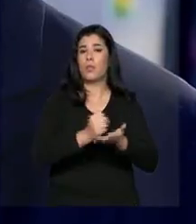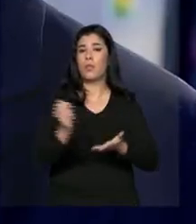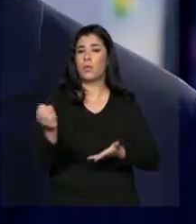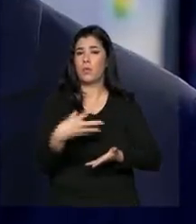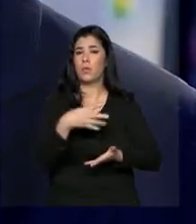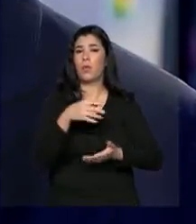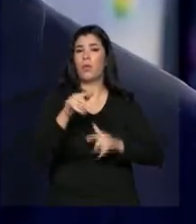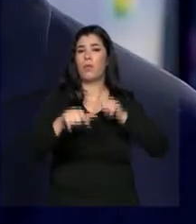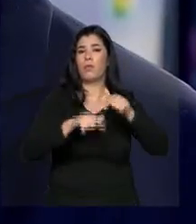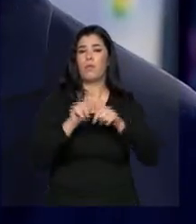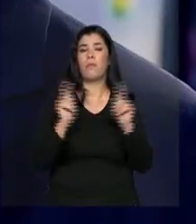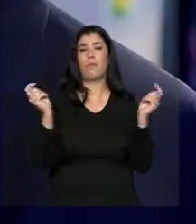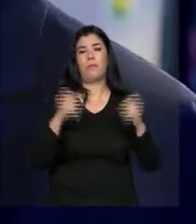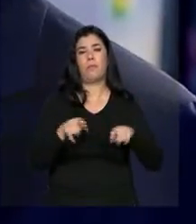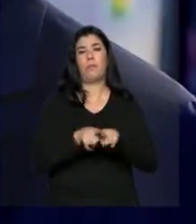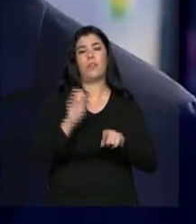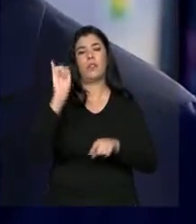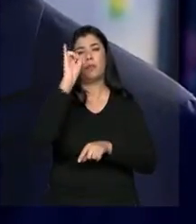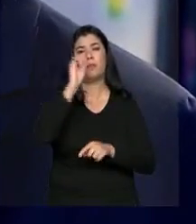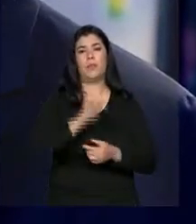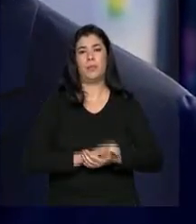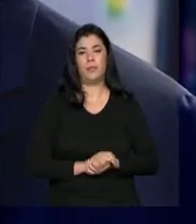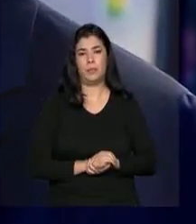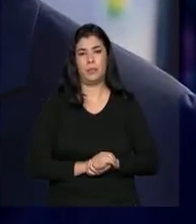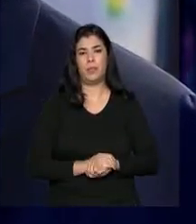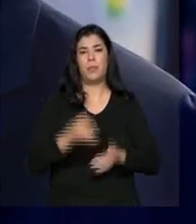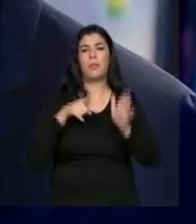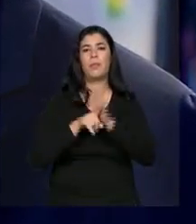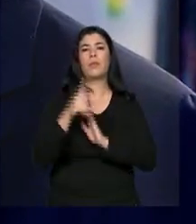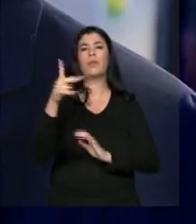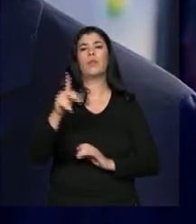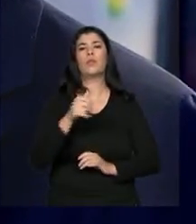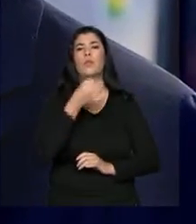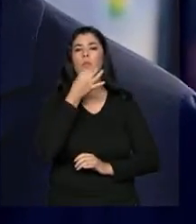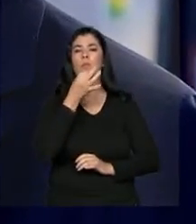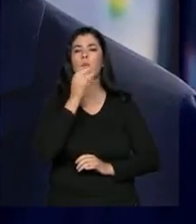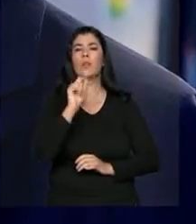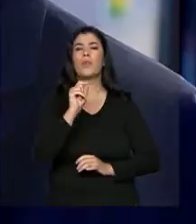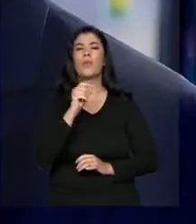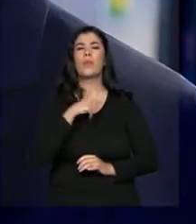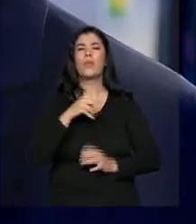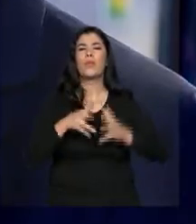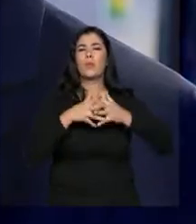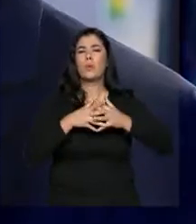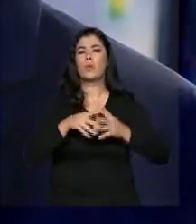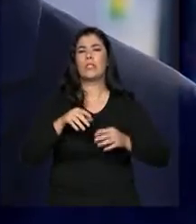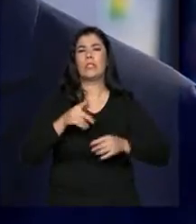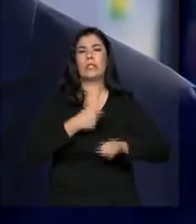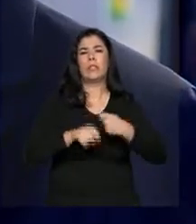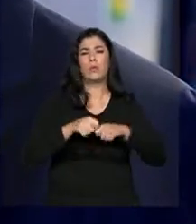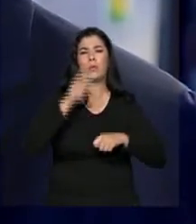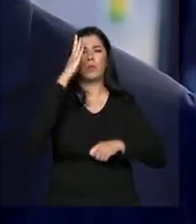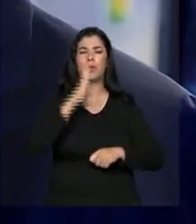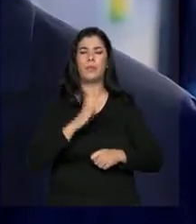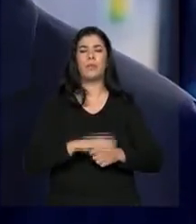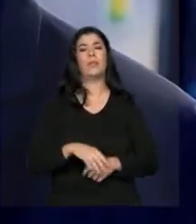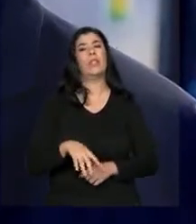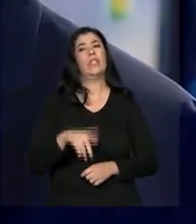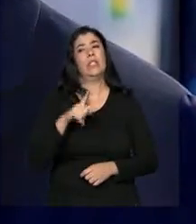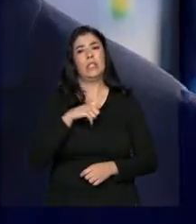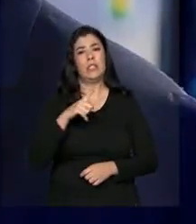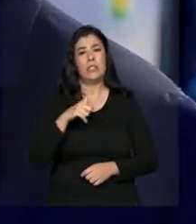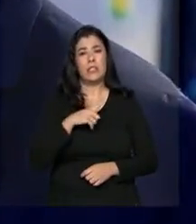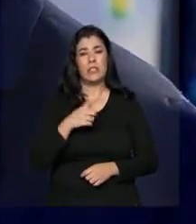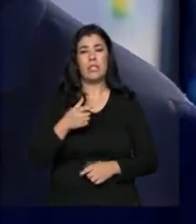plena capacidade, é muito importante para a economia brasileira. Na sua avaliação, o que mais entrava a exportação brasileira hoje? Nós temos algumas desvantagens competitivas.